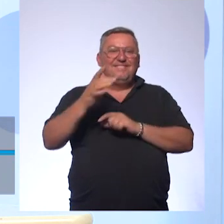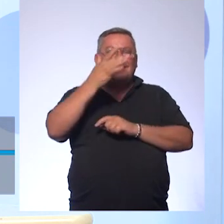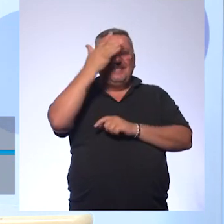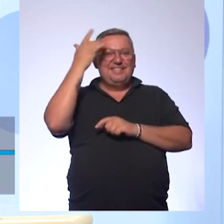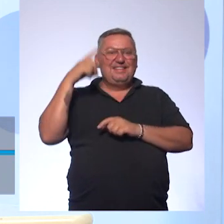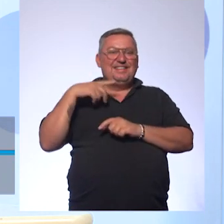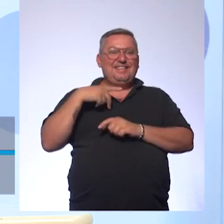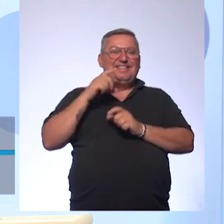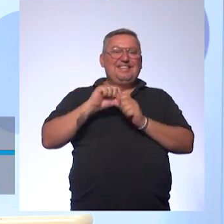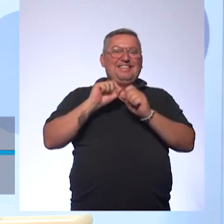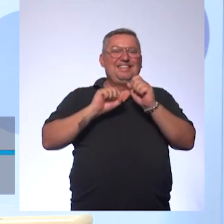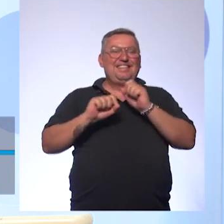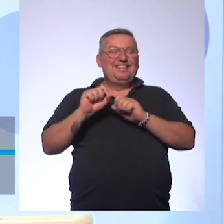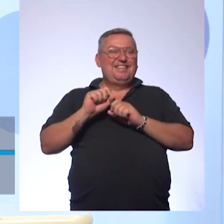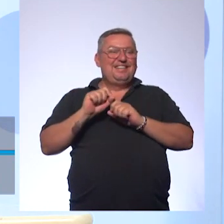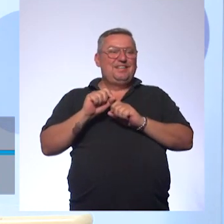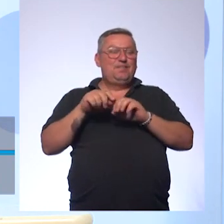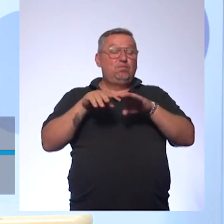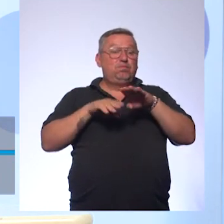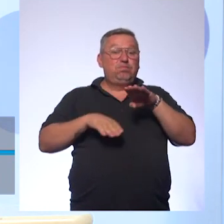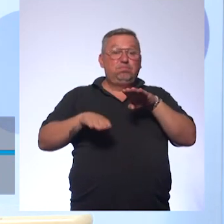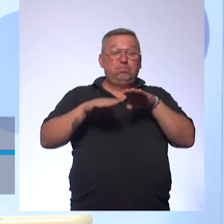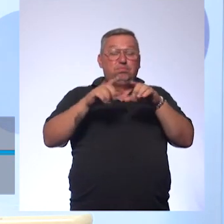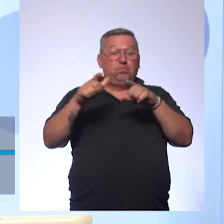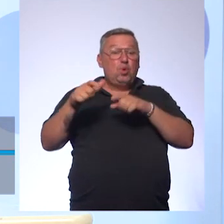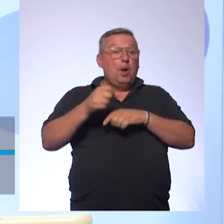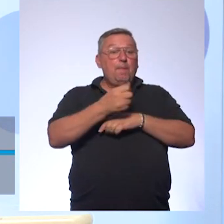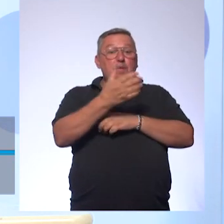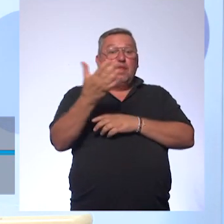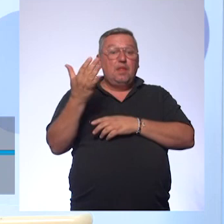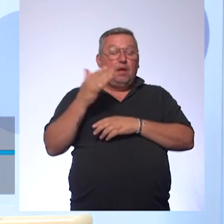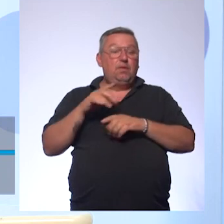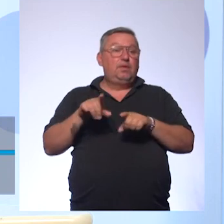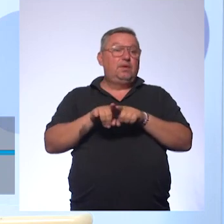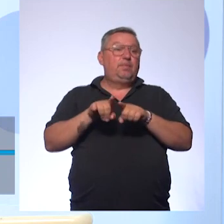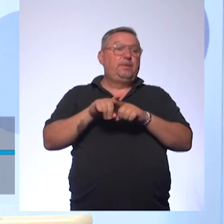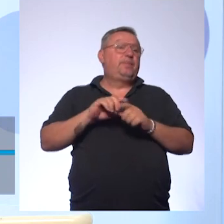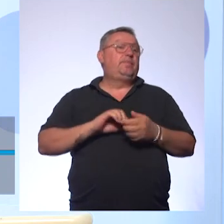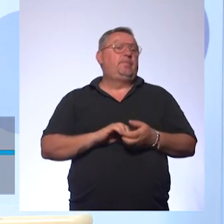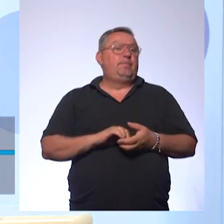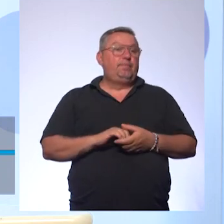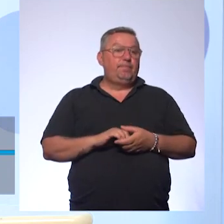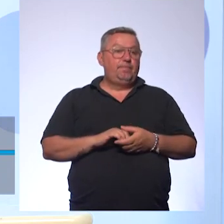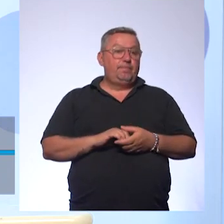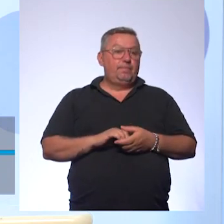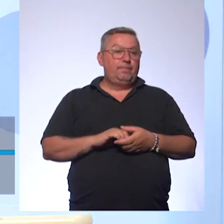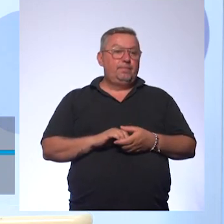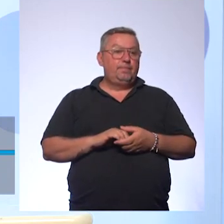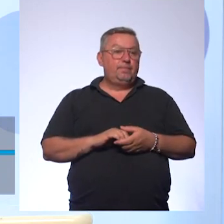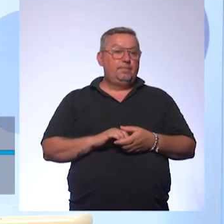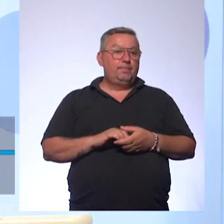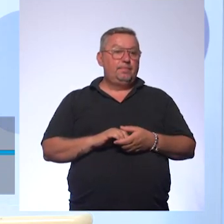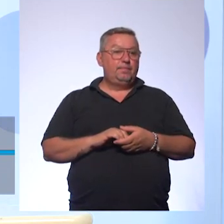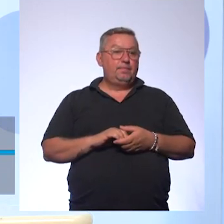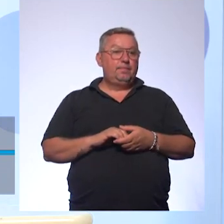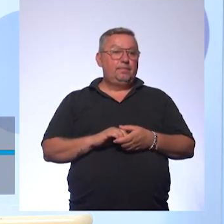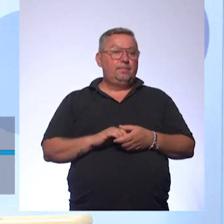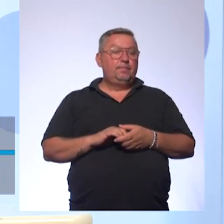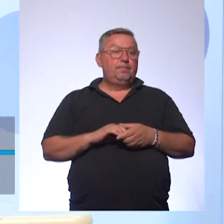mais, poluição dos rios, dos oceanos, né? E várias outras coisas que, infelizmente, a gente tem que lidar.